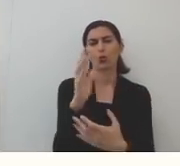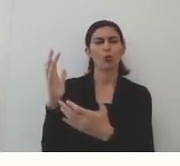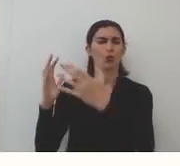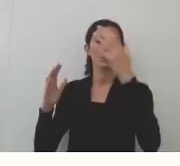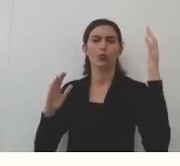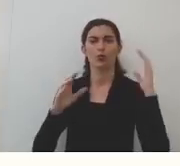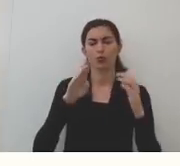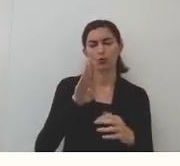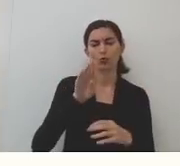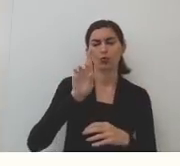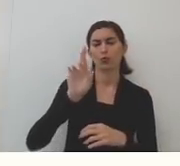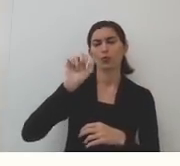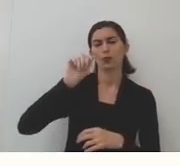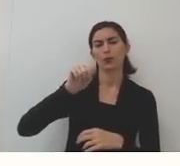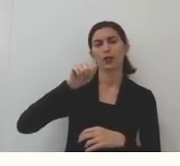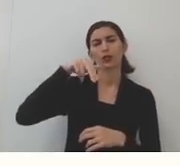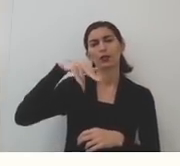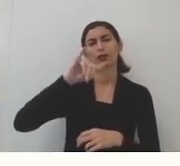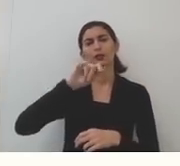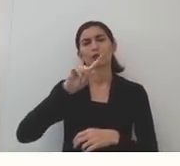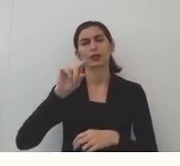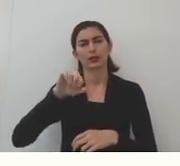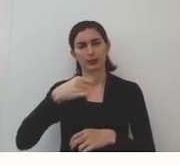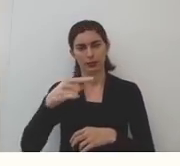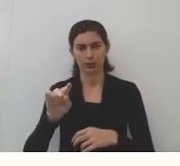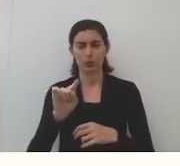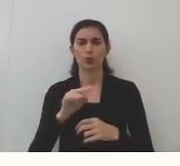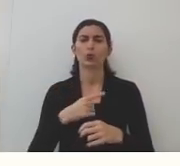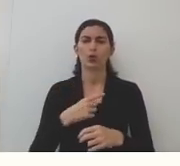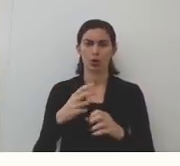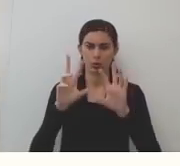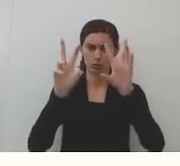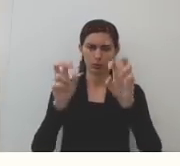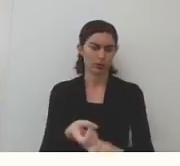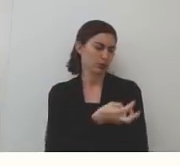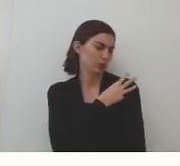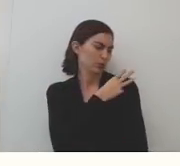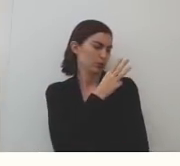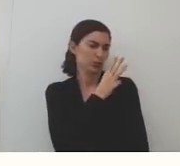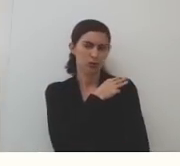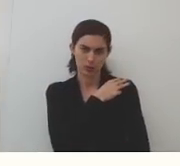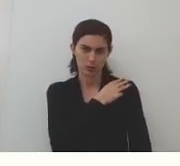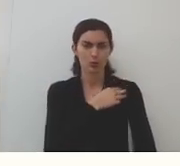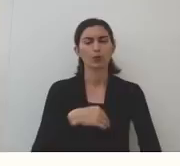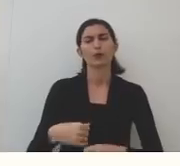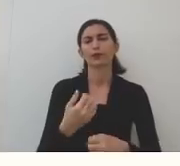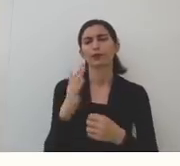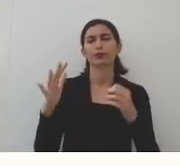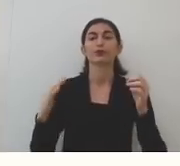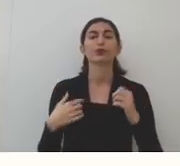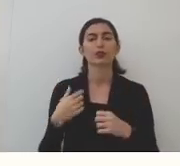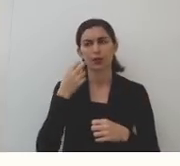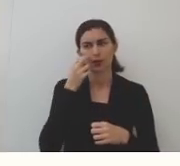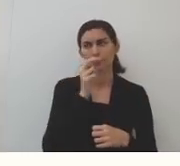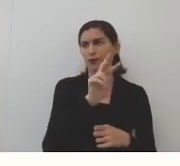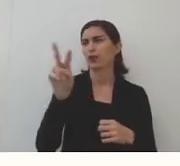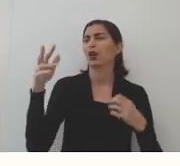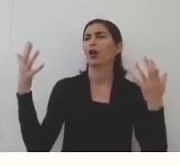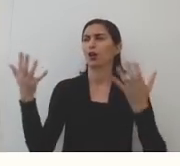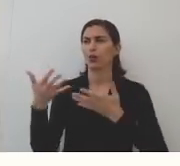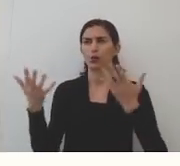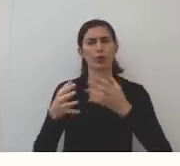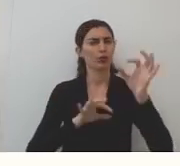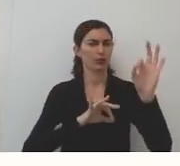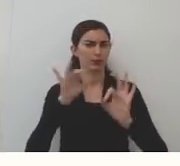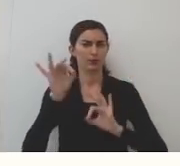planejamento urbano. Inclusive, esse é um conteúdo, né, do terceiro ano do ensino médio. E veja, a gente vai agora